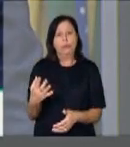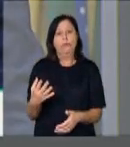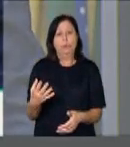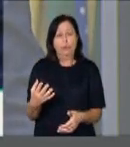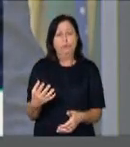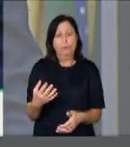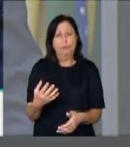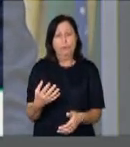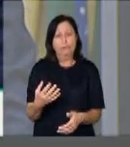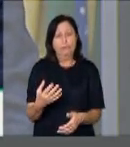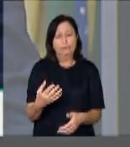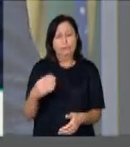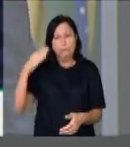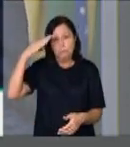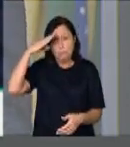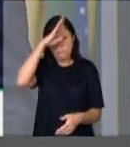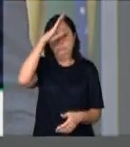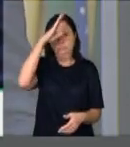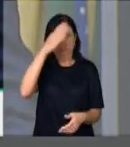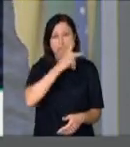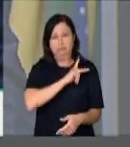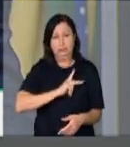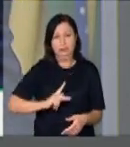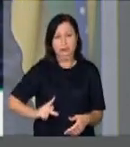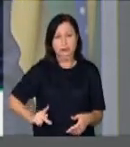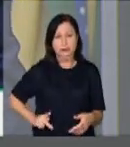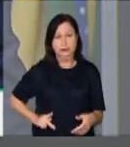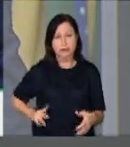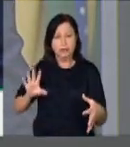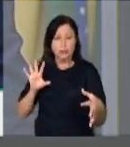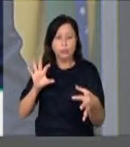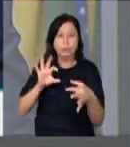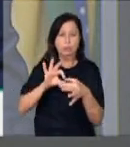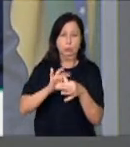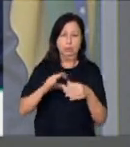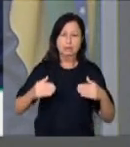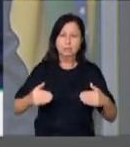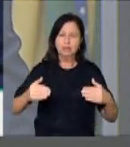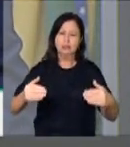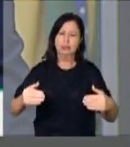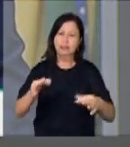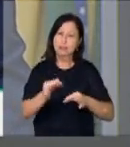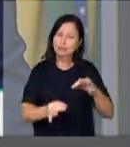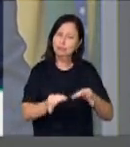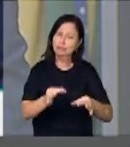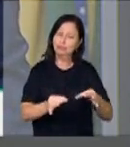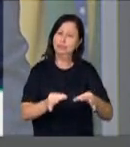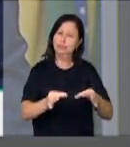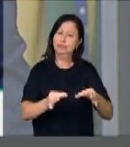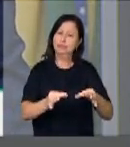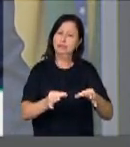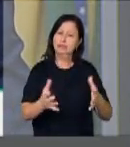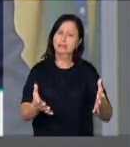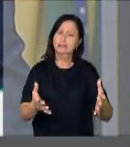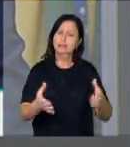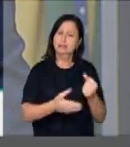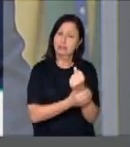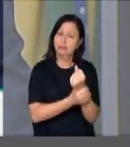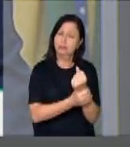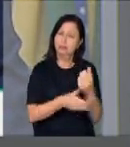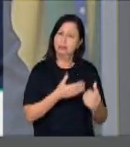ministério da segurança pública com o ministério da justiça me desculpem mas eu acho que é um retrocesso